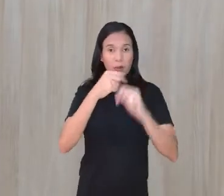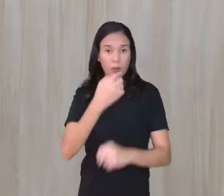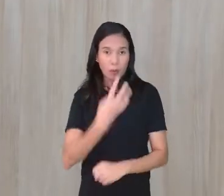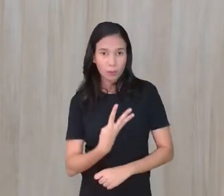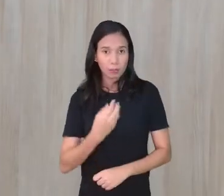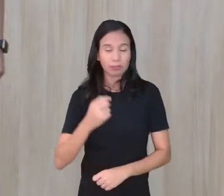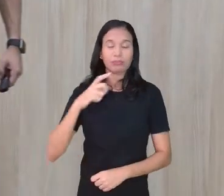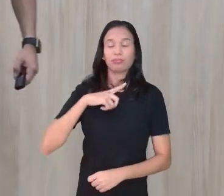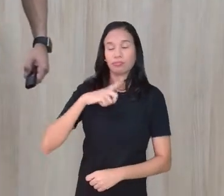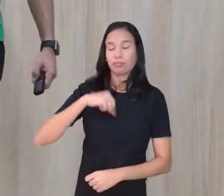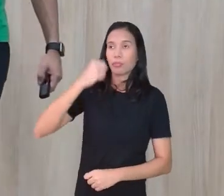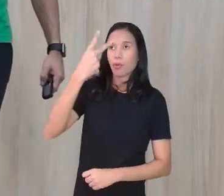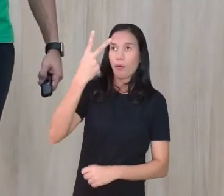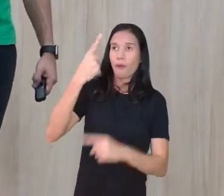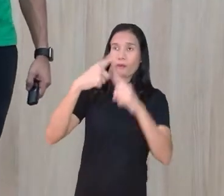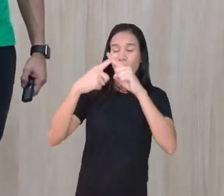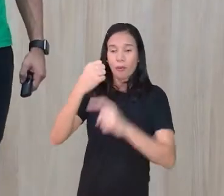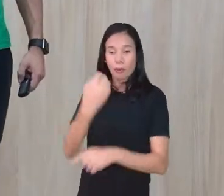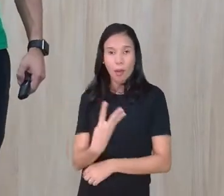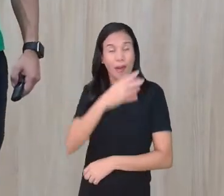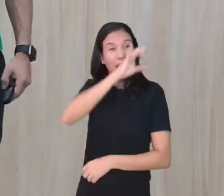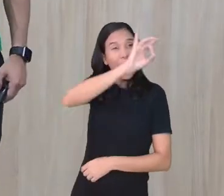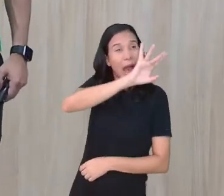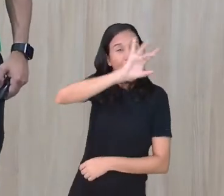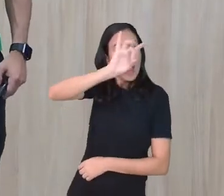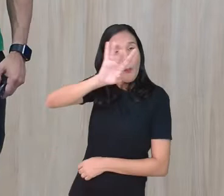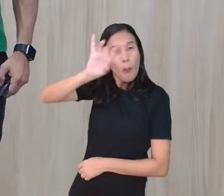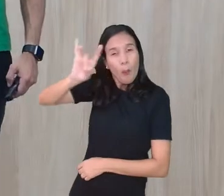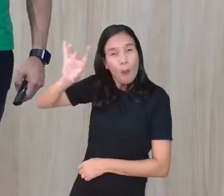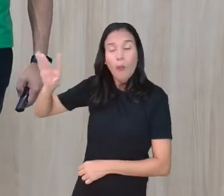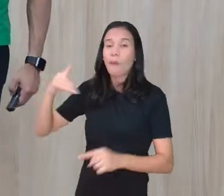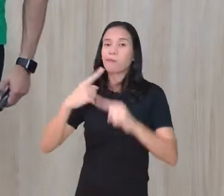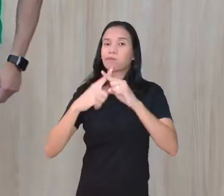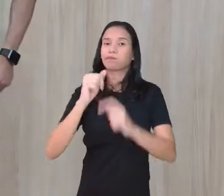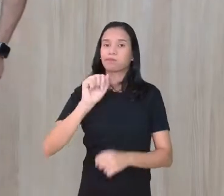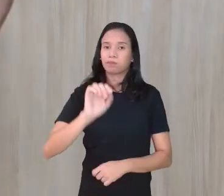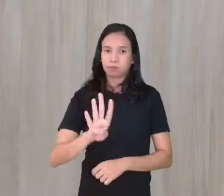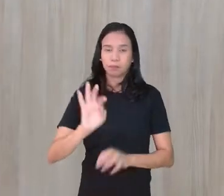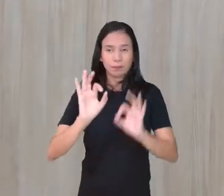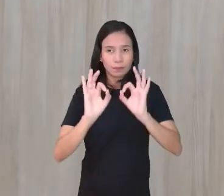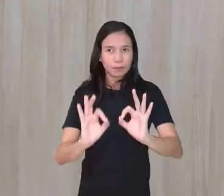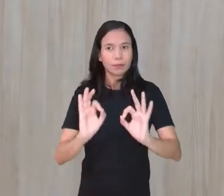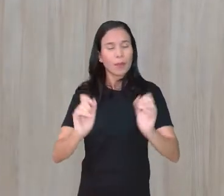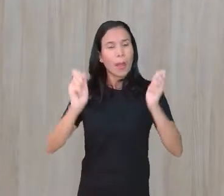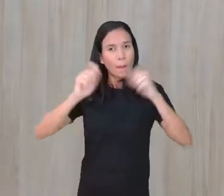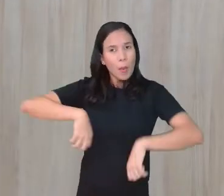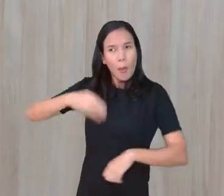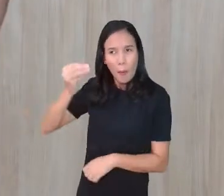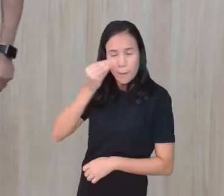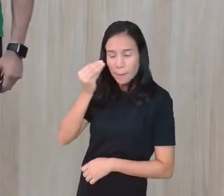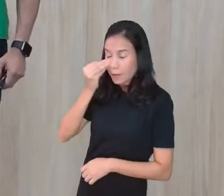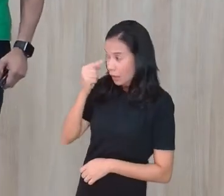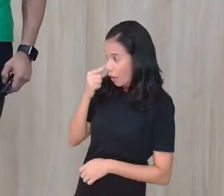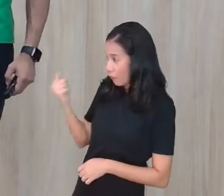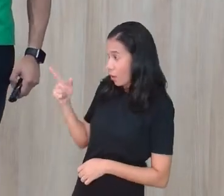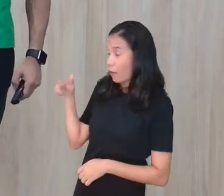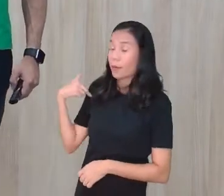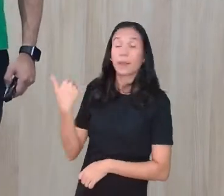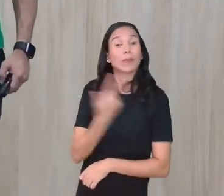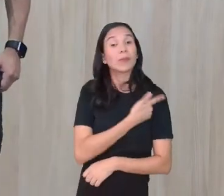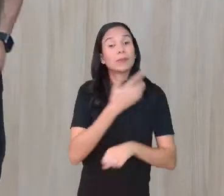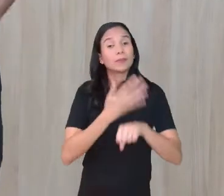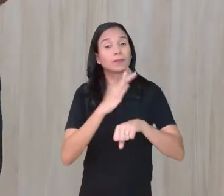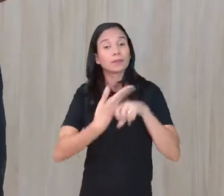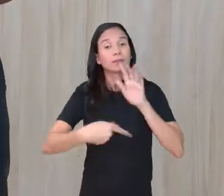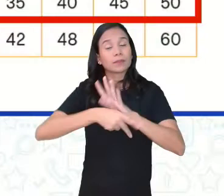tá? E multiplica cada elemento dele aí por 4, certo? Pode notar que quando a gente faz